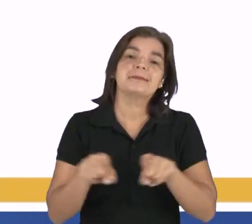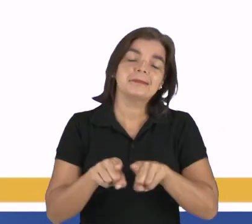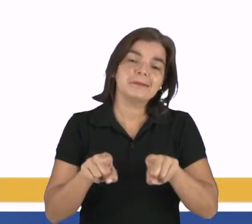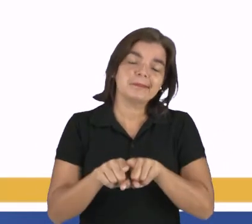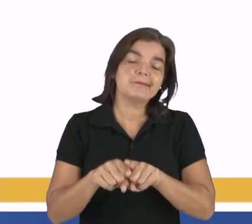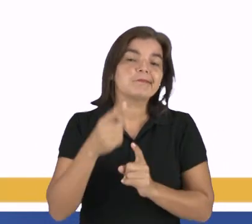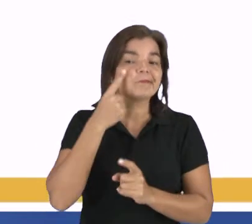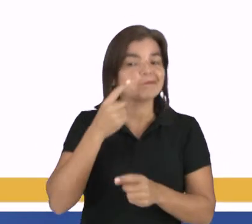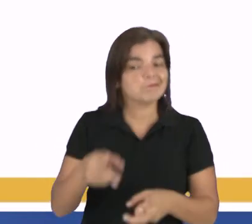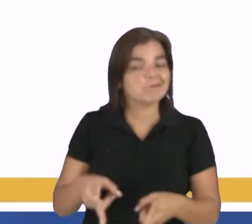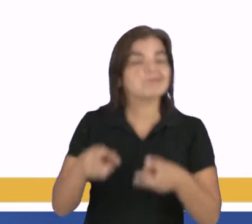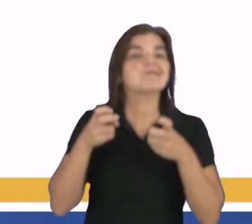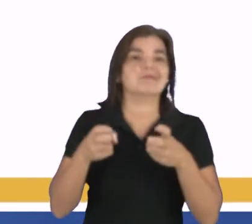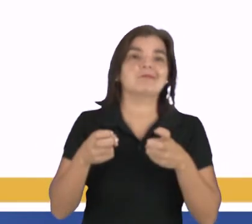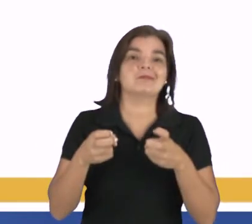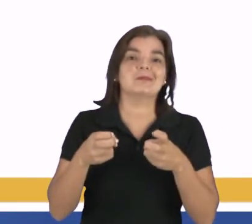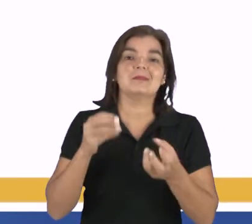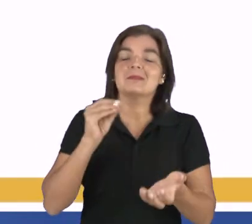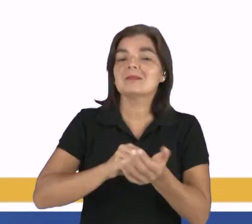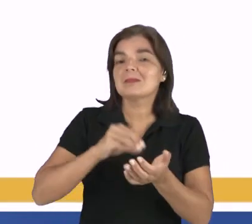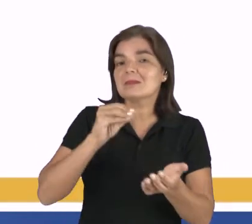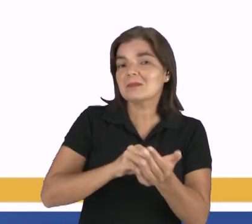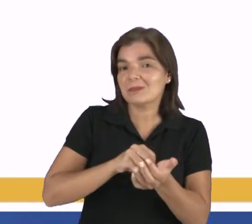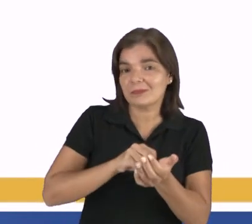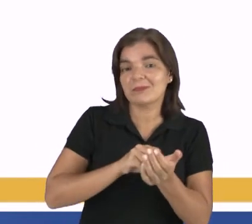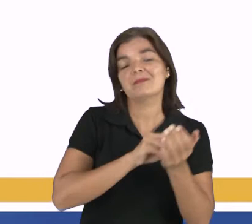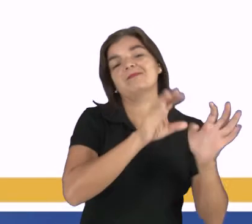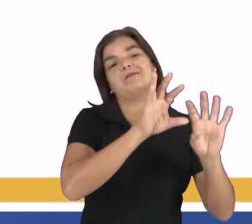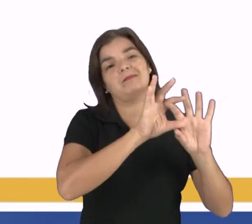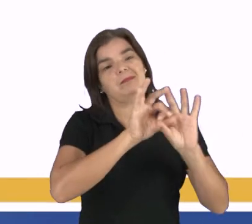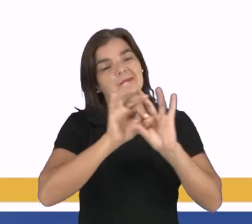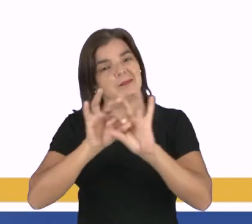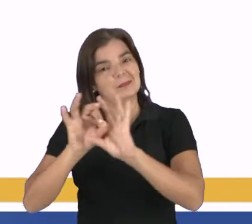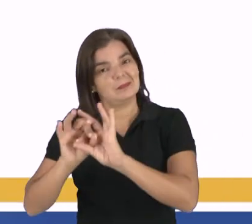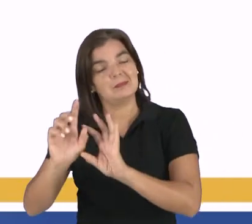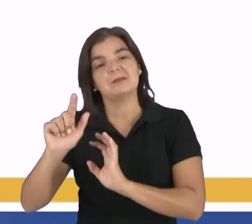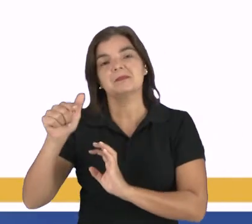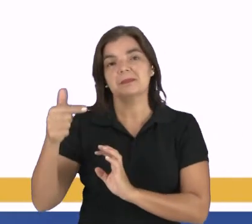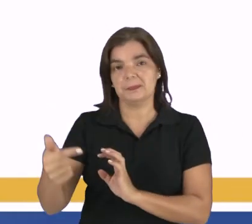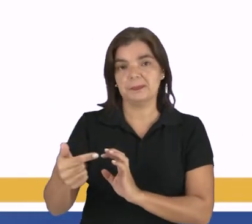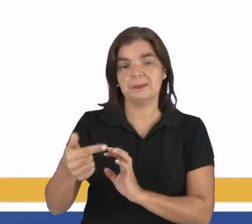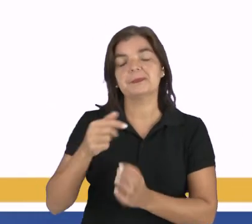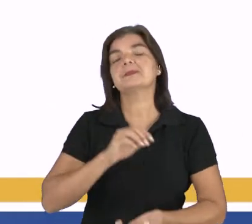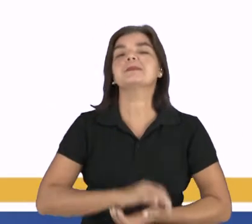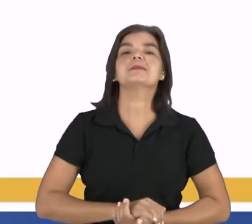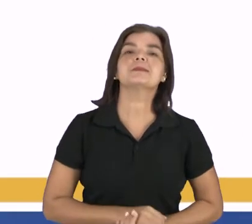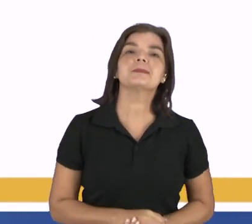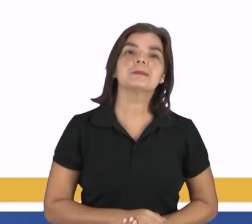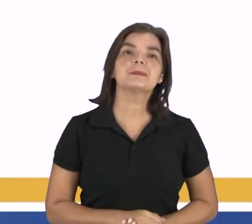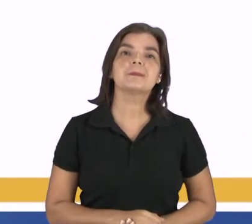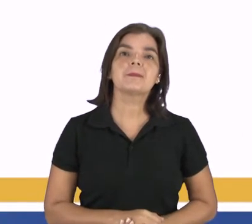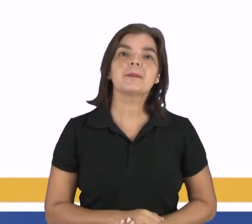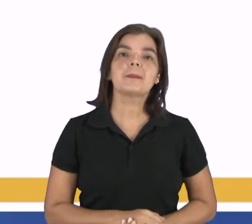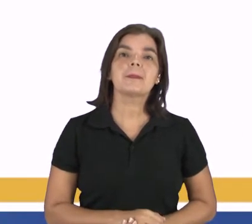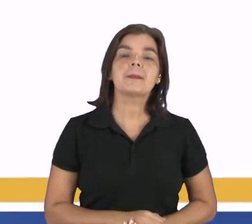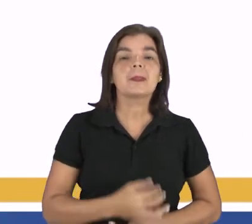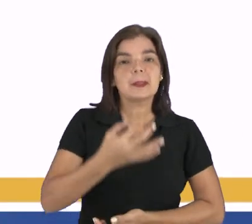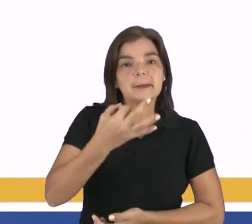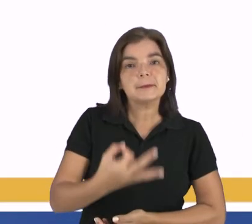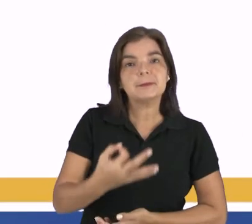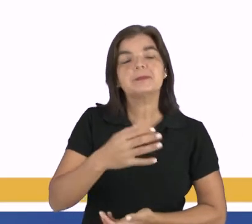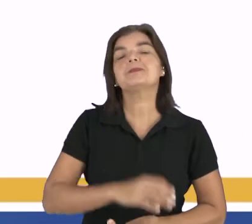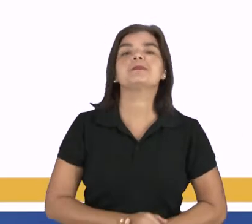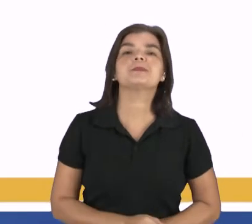nós vamos notar uma incoerência enorme entre uma expressão e outra, entre uma oração e outra.